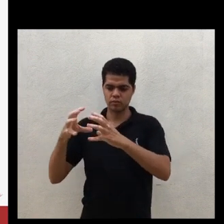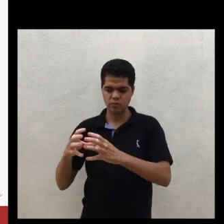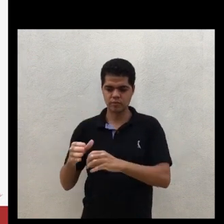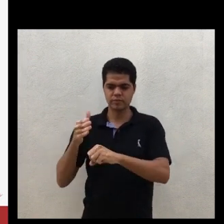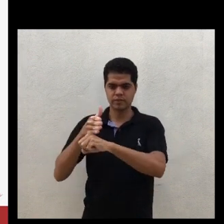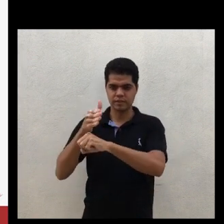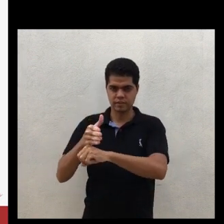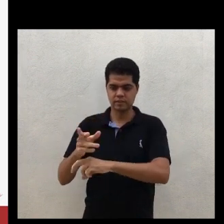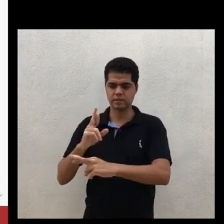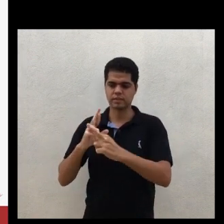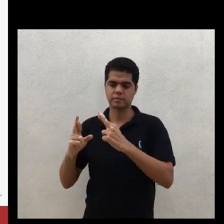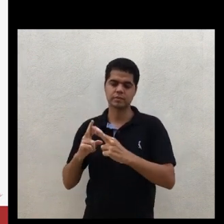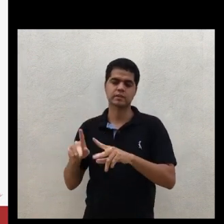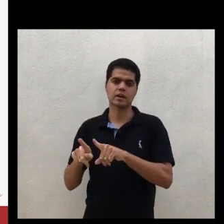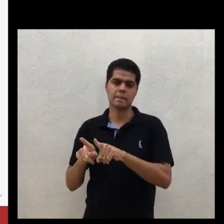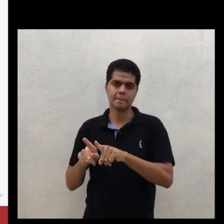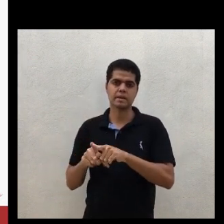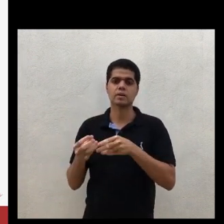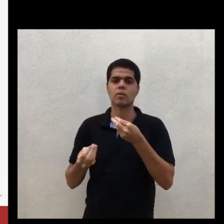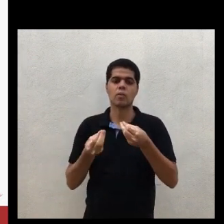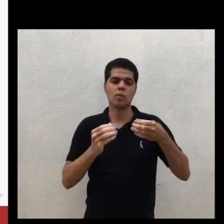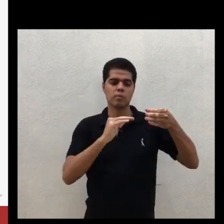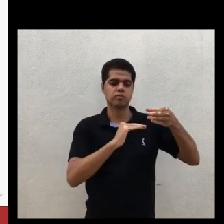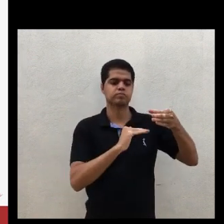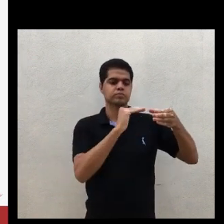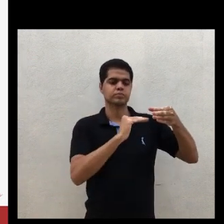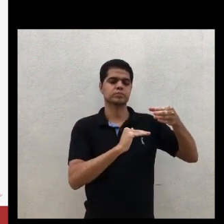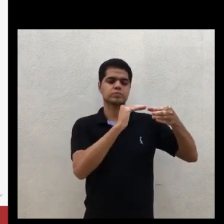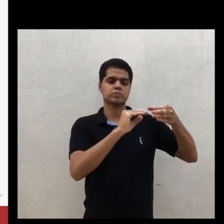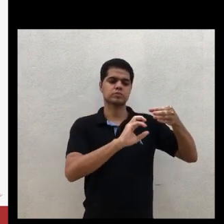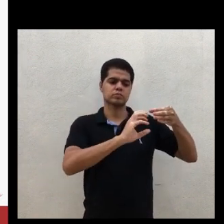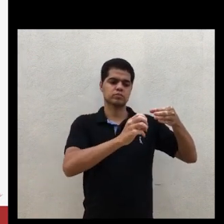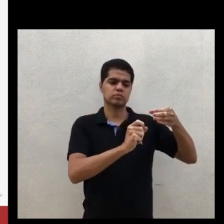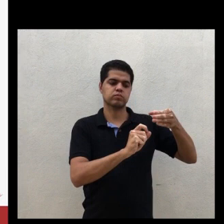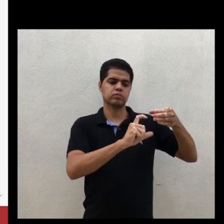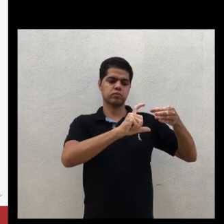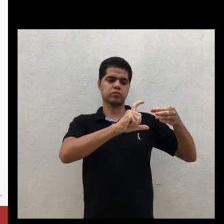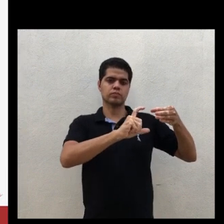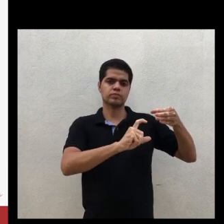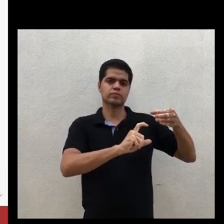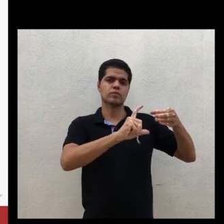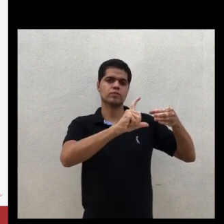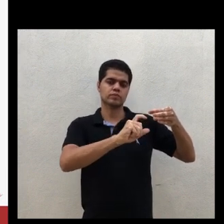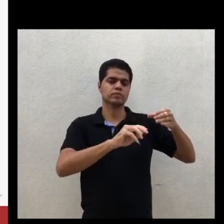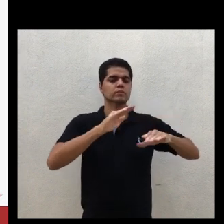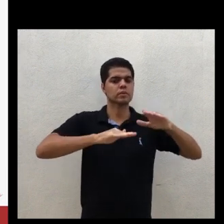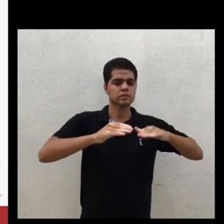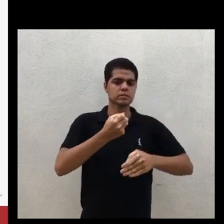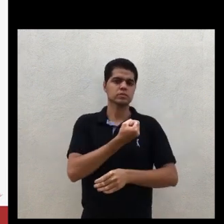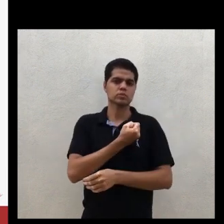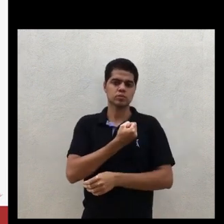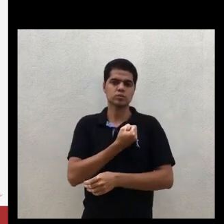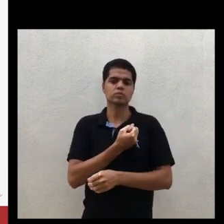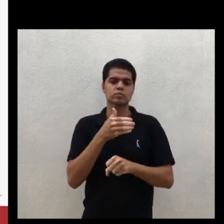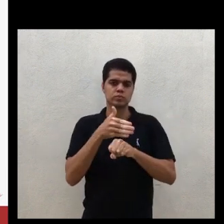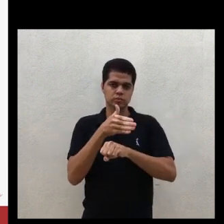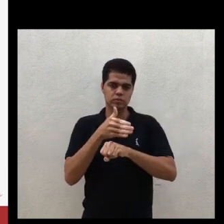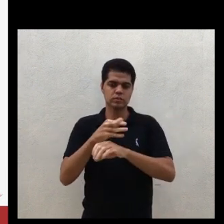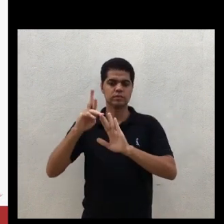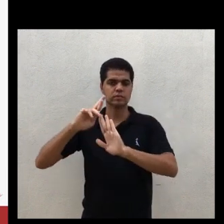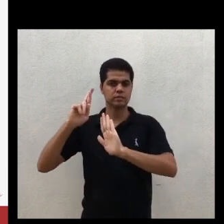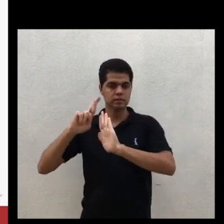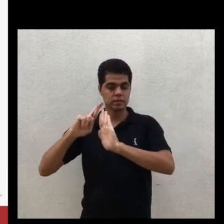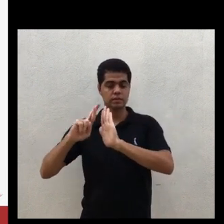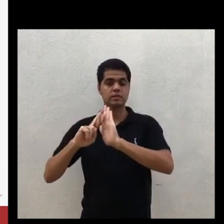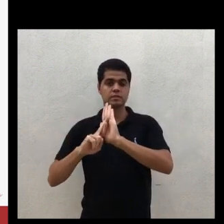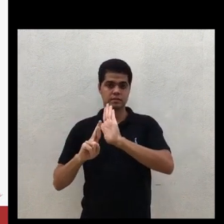variável de saída, né? O tanto que ele vai abrir mais ou vai fechar a válvula mais, com base nesses valores de entrada, tá?